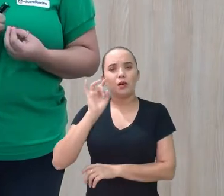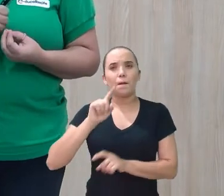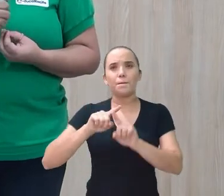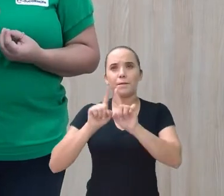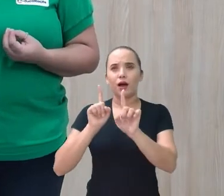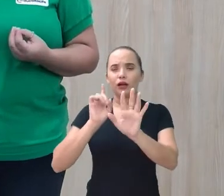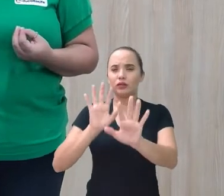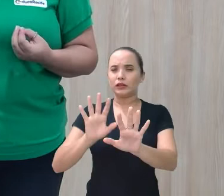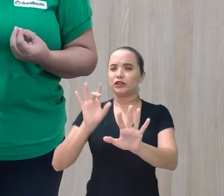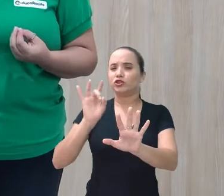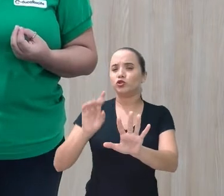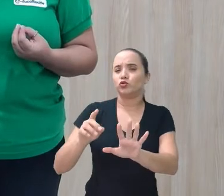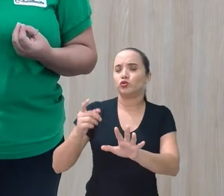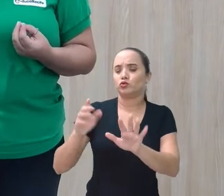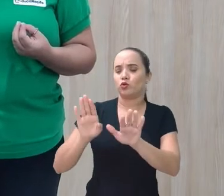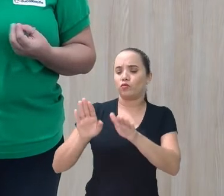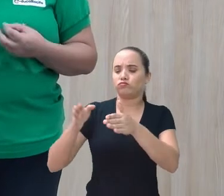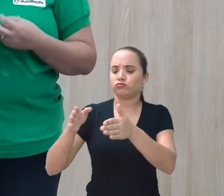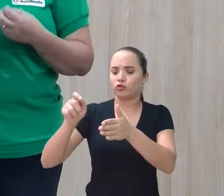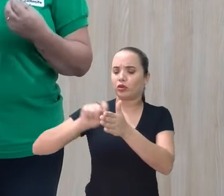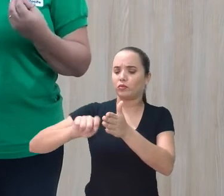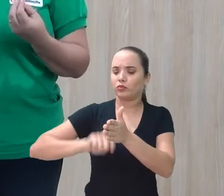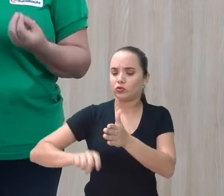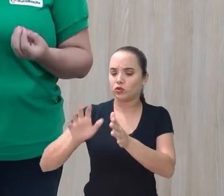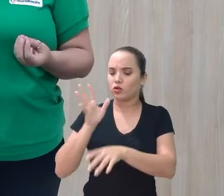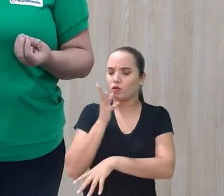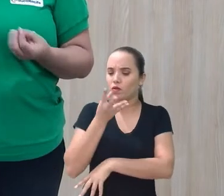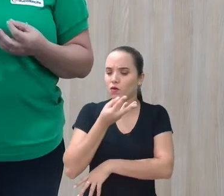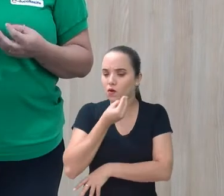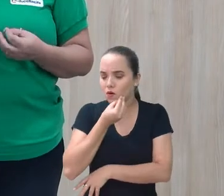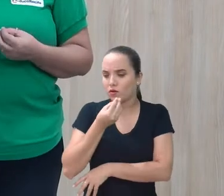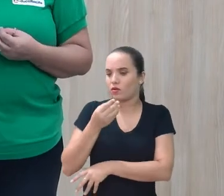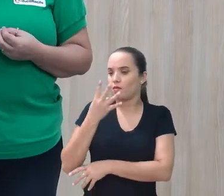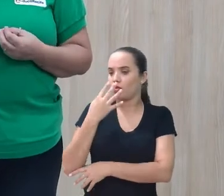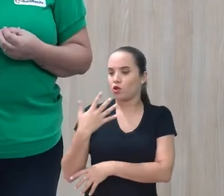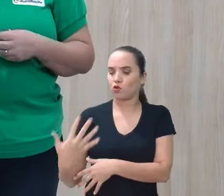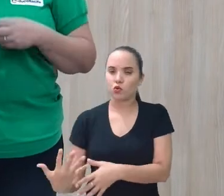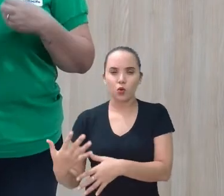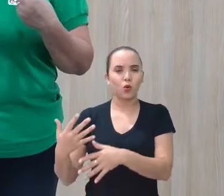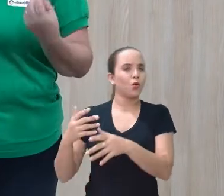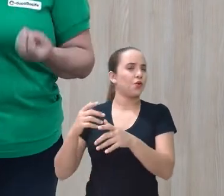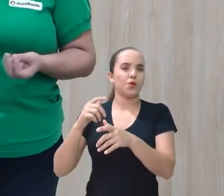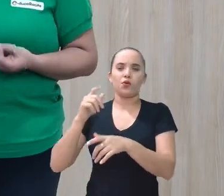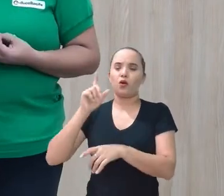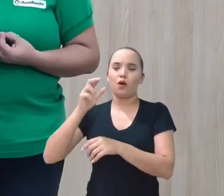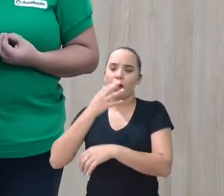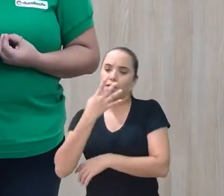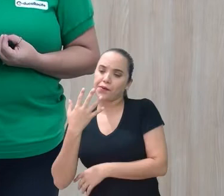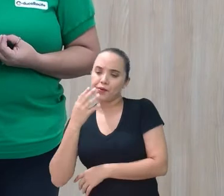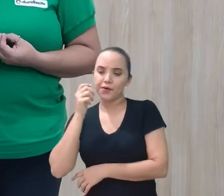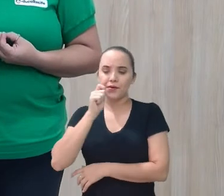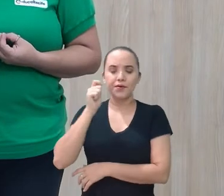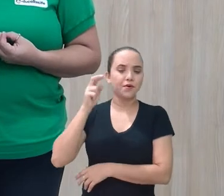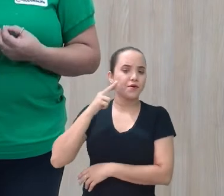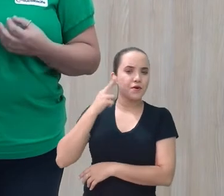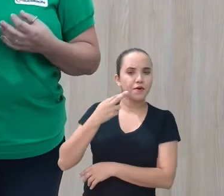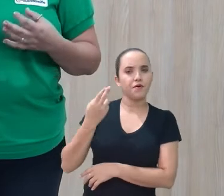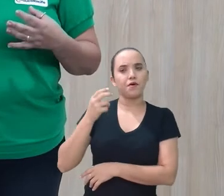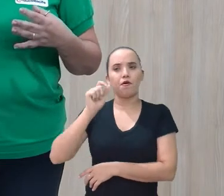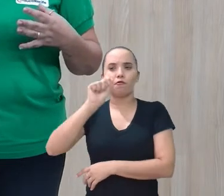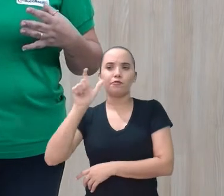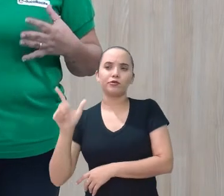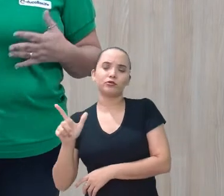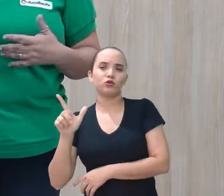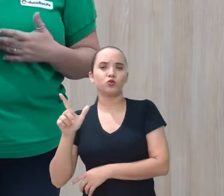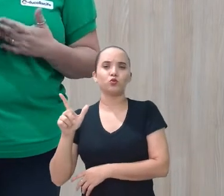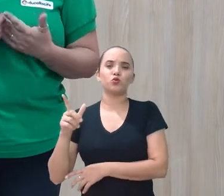da escrita, não é? Do conhecimento das cores, saber que cor é o rosa, saber que cor é o azul, não é?